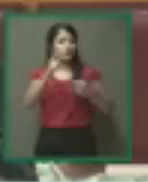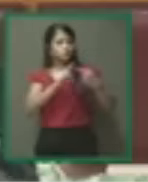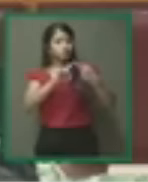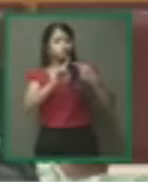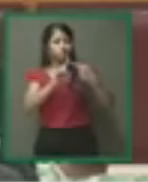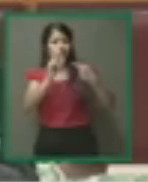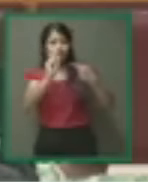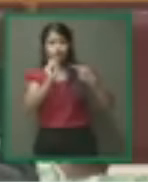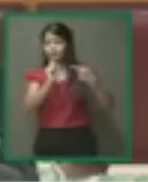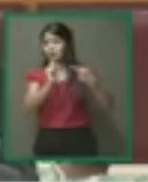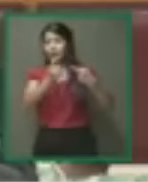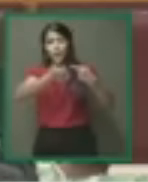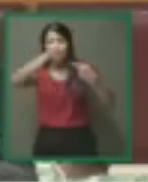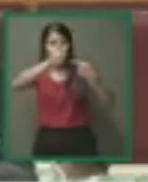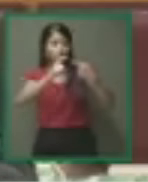fase,